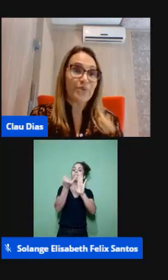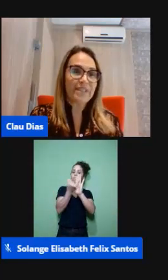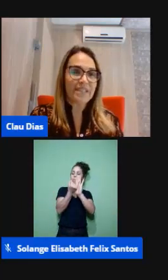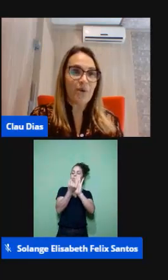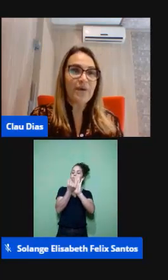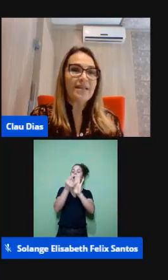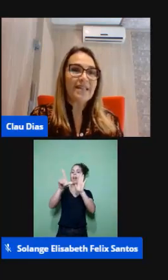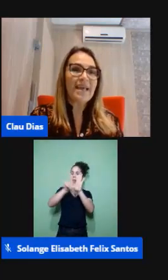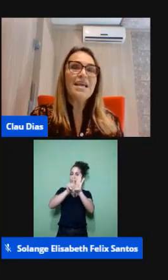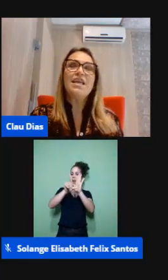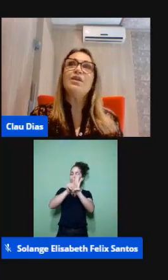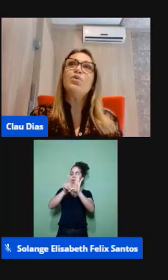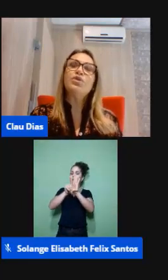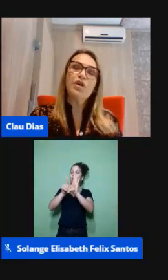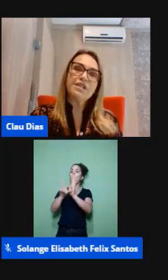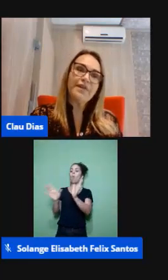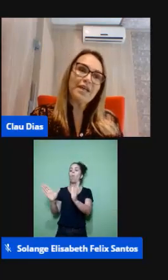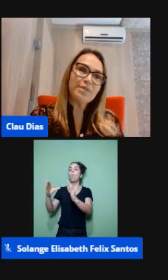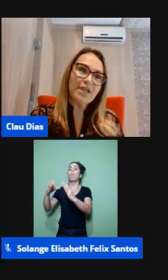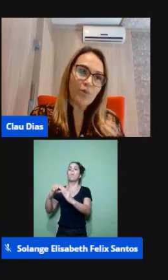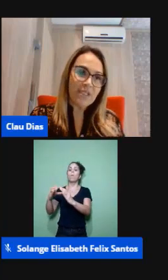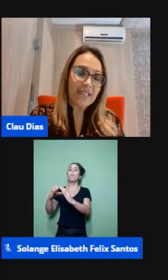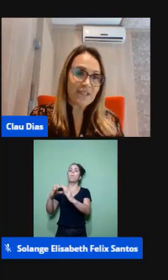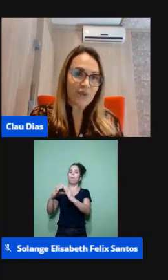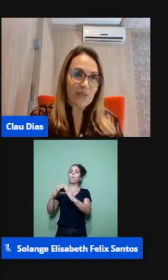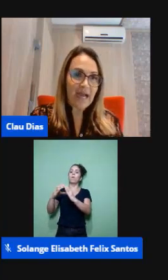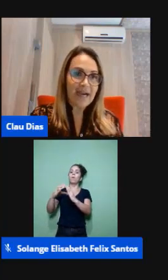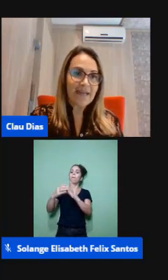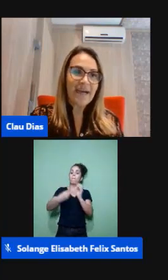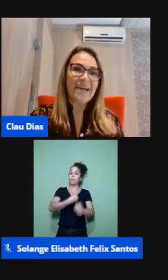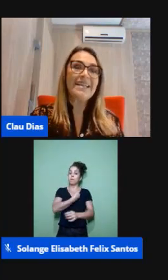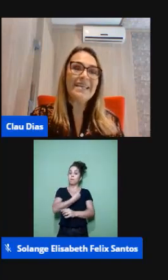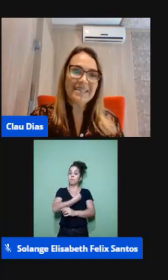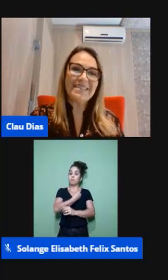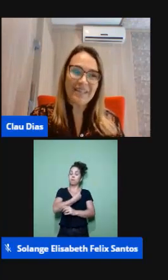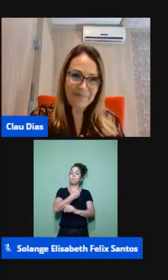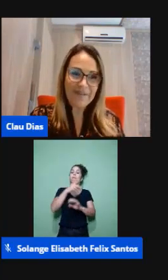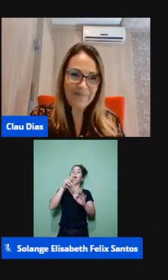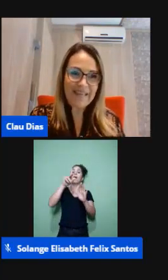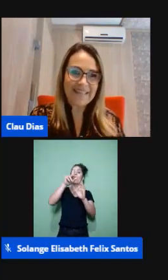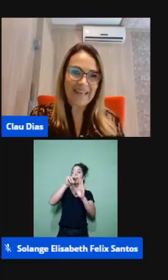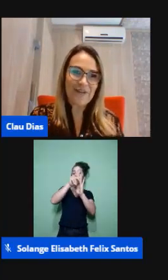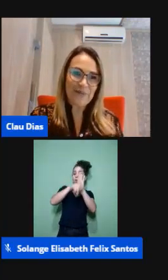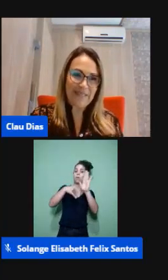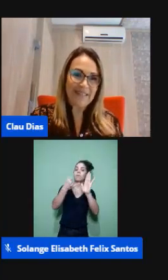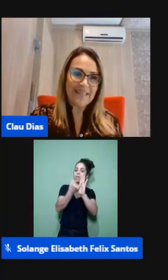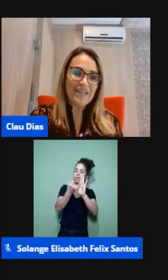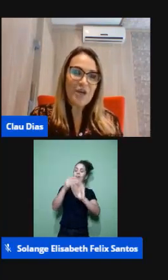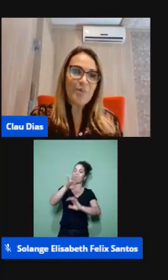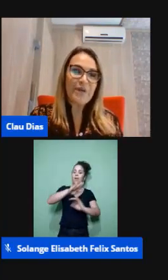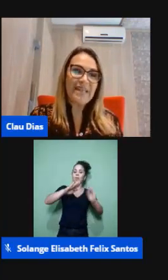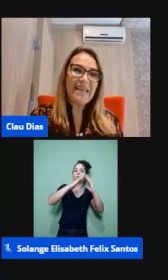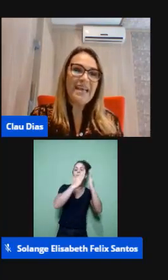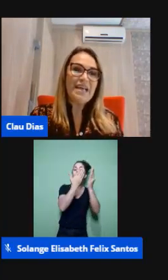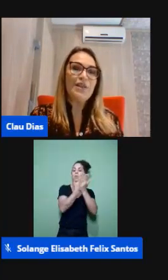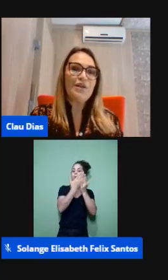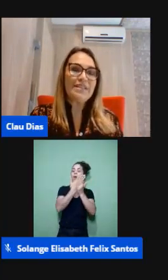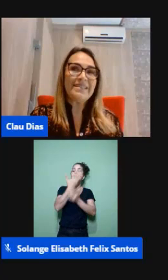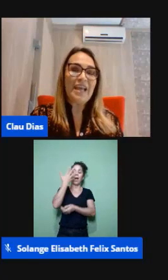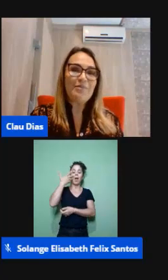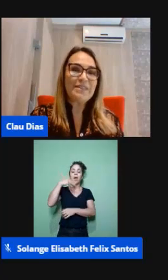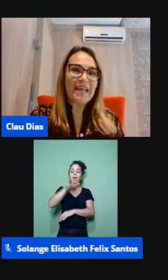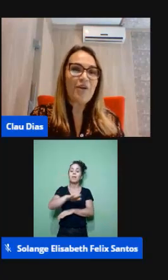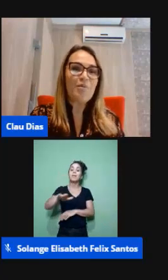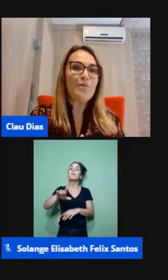daquela instituição, né? Então, quando nós falamos da comunidade escolar, a criança também está incluída, porque